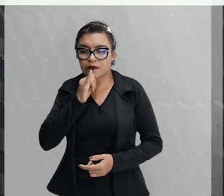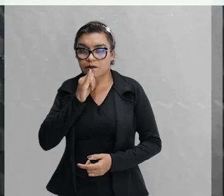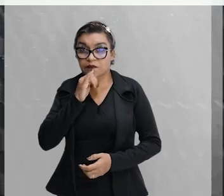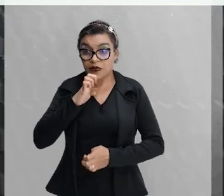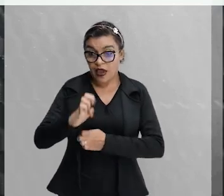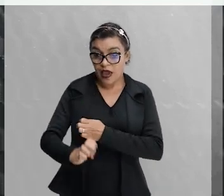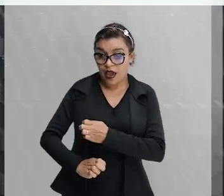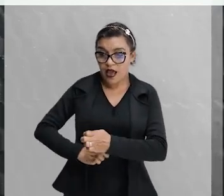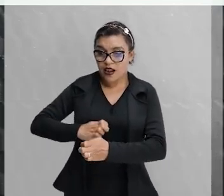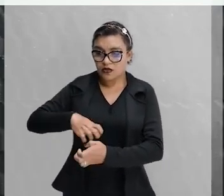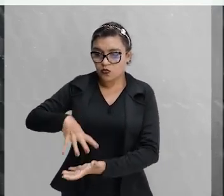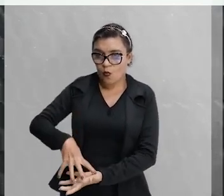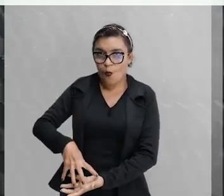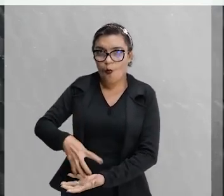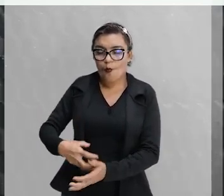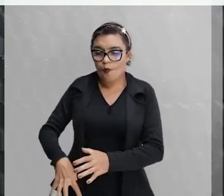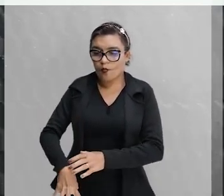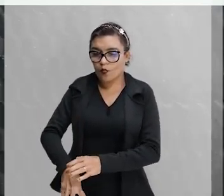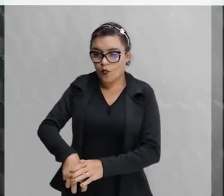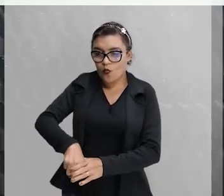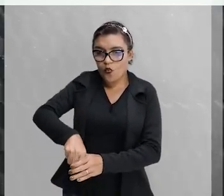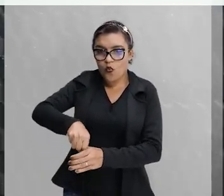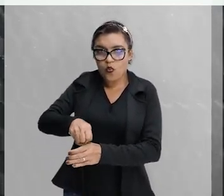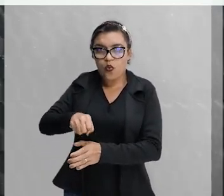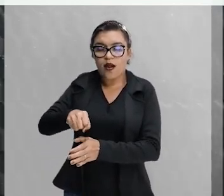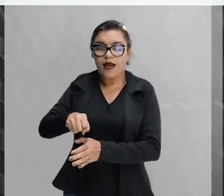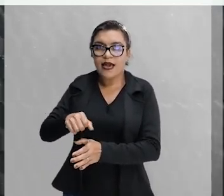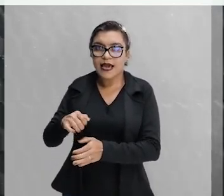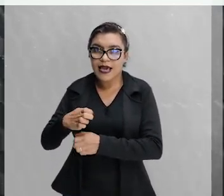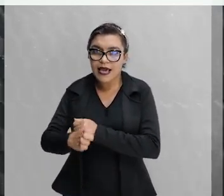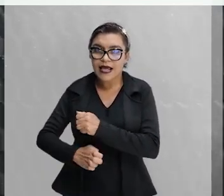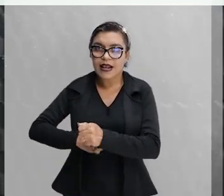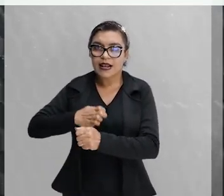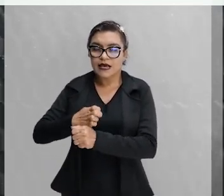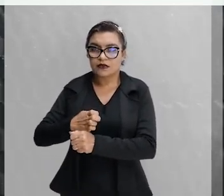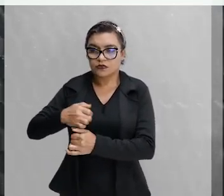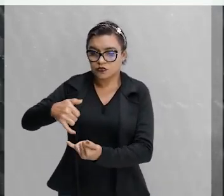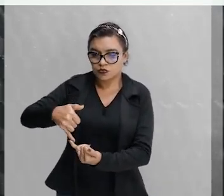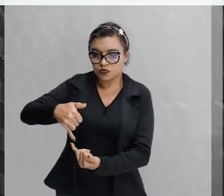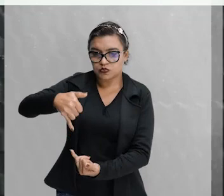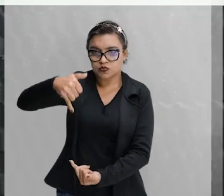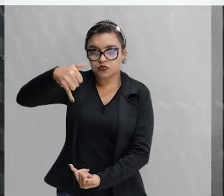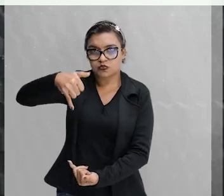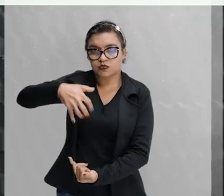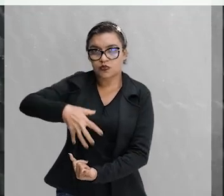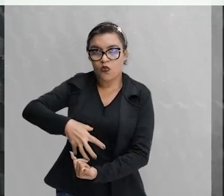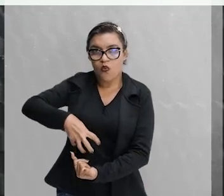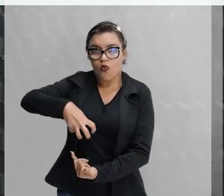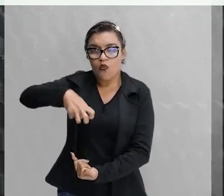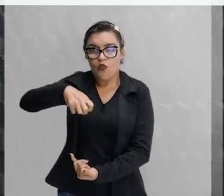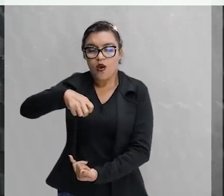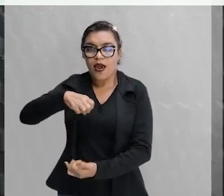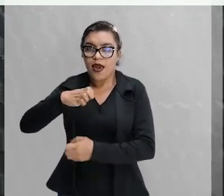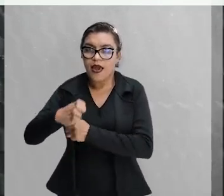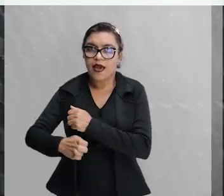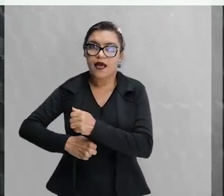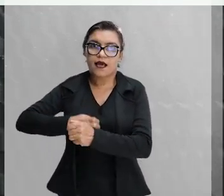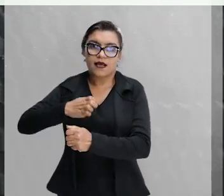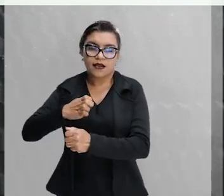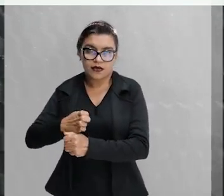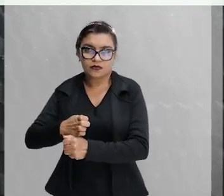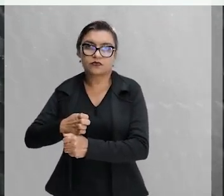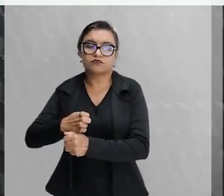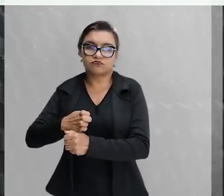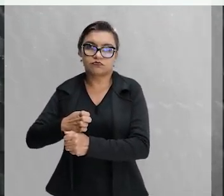para poder ele se neutralizar. Ele vai puxar apenas aquilo que é o suficiente para que ele se torne um